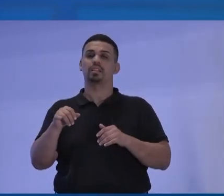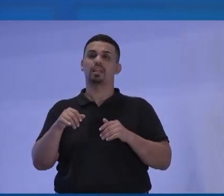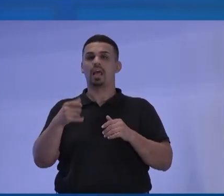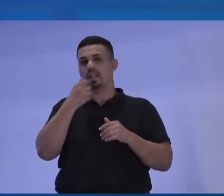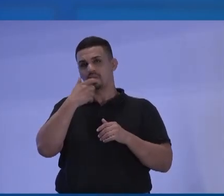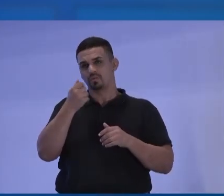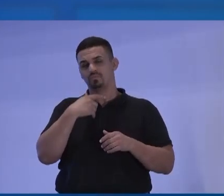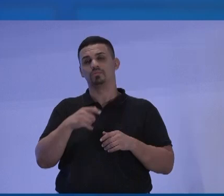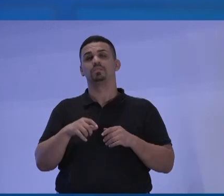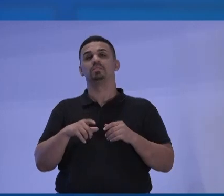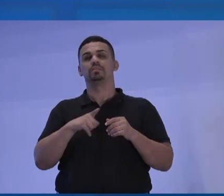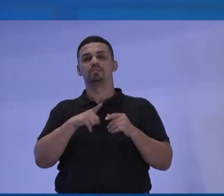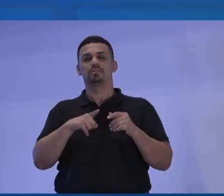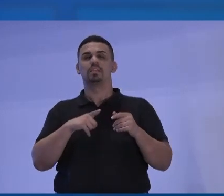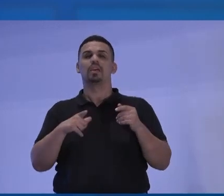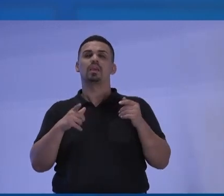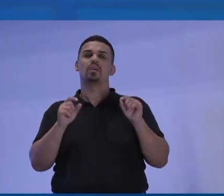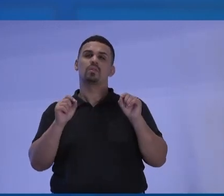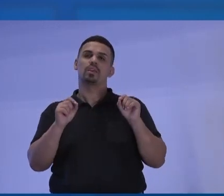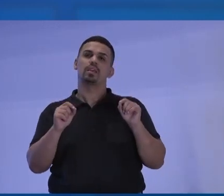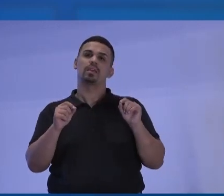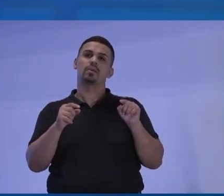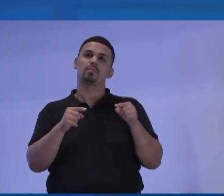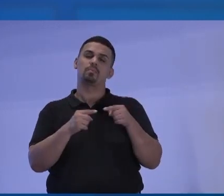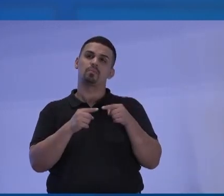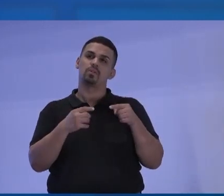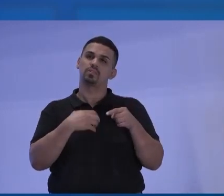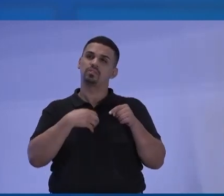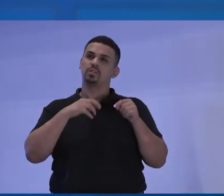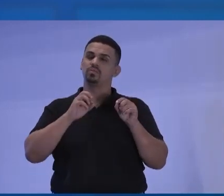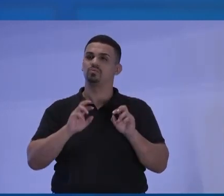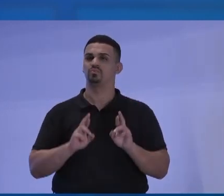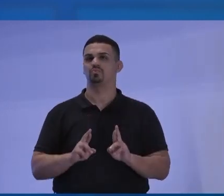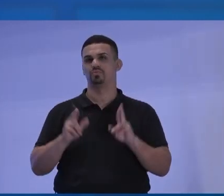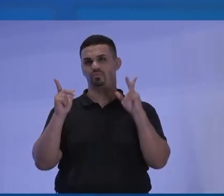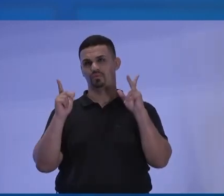maior suscetibilidade, formas atípicas,